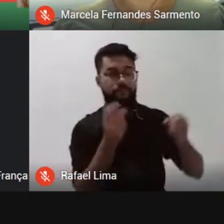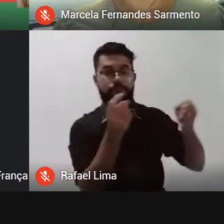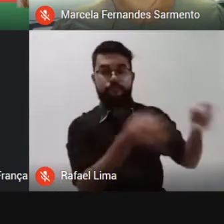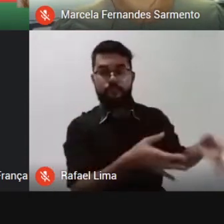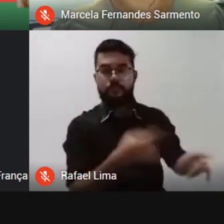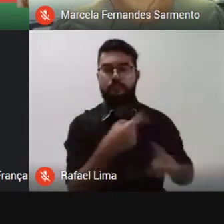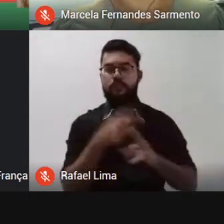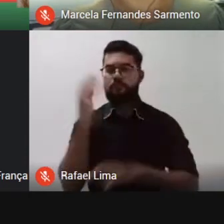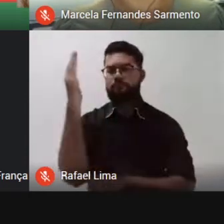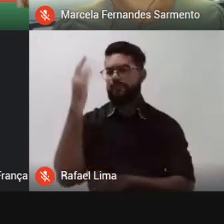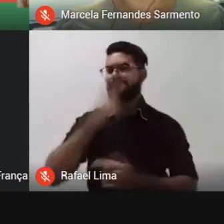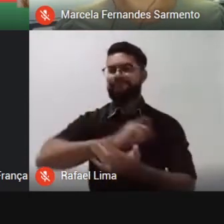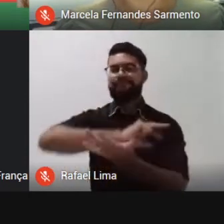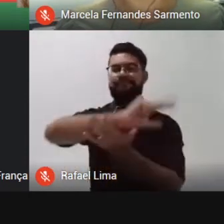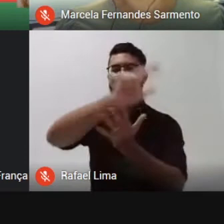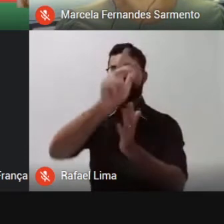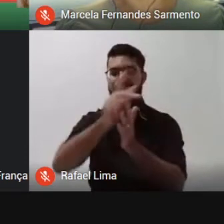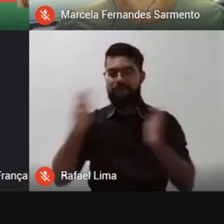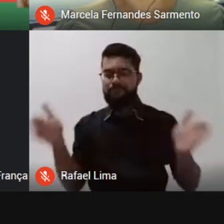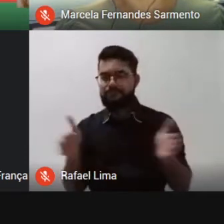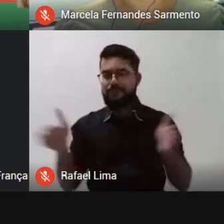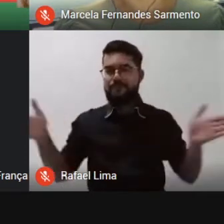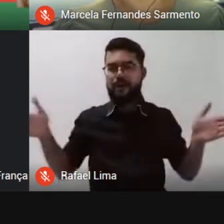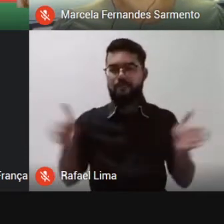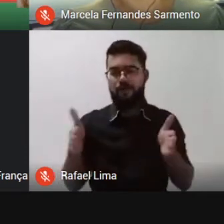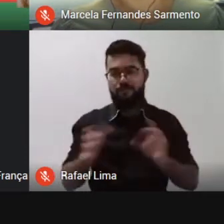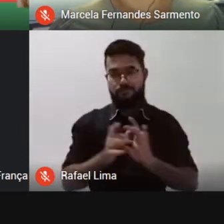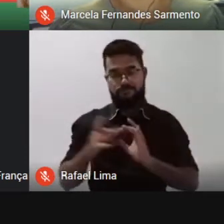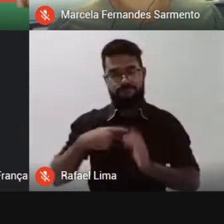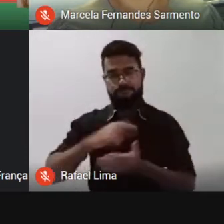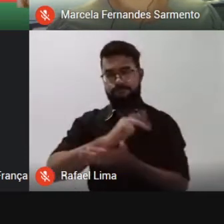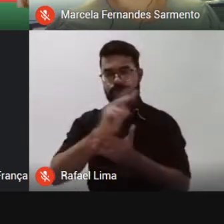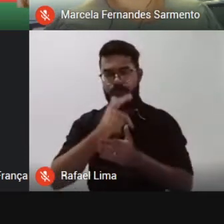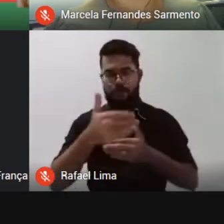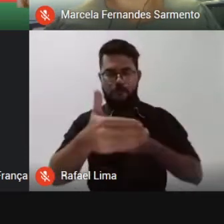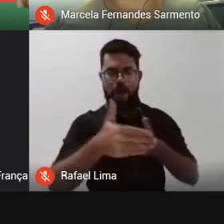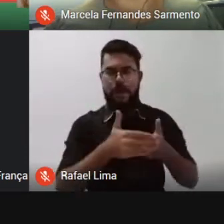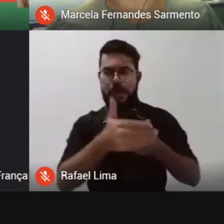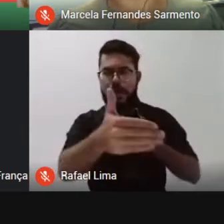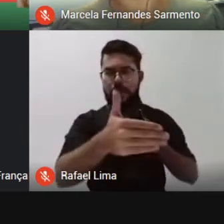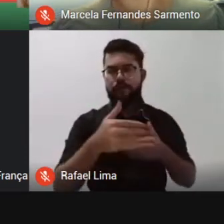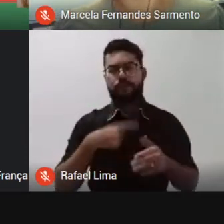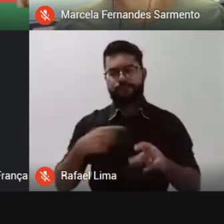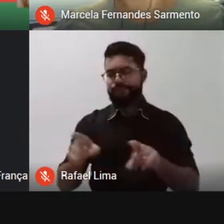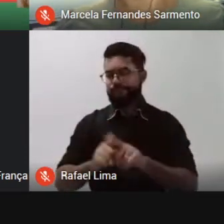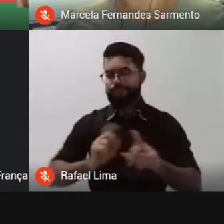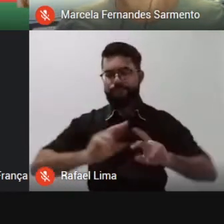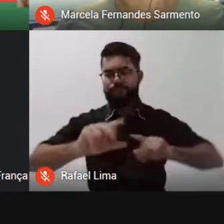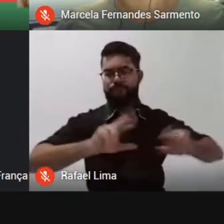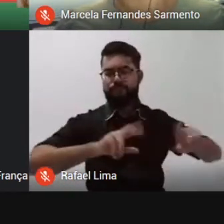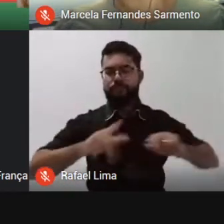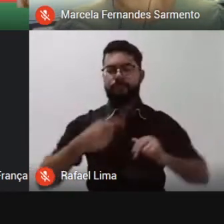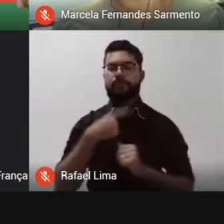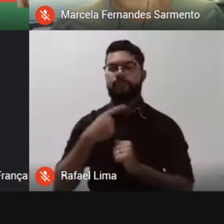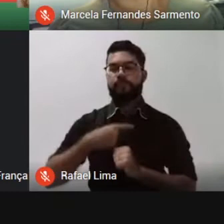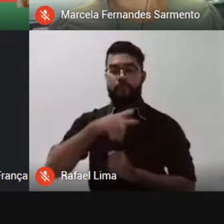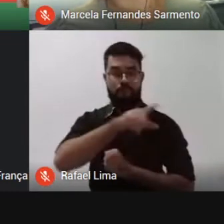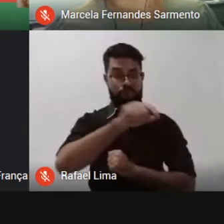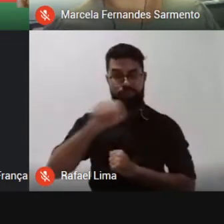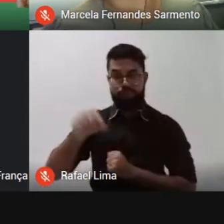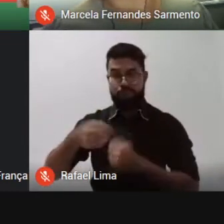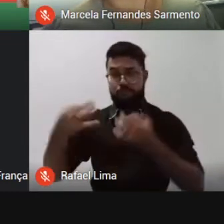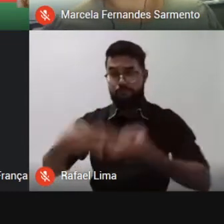tamanhos, então eram réguas que tinham tamanhos diferentes, larguras diferentes, espessuras diferentes. Então, tudo isso foi selecionado. Foi feito